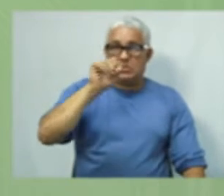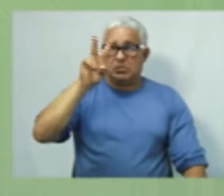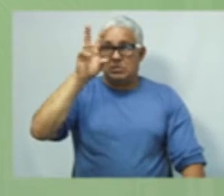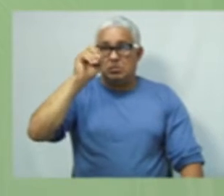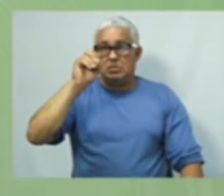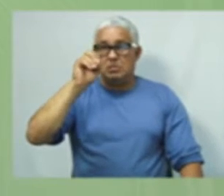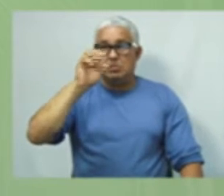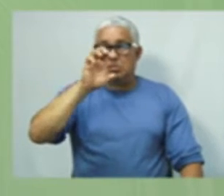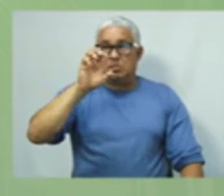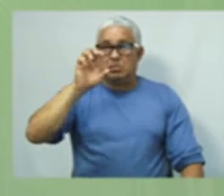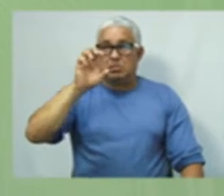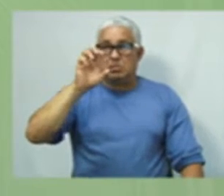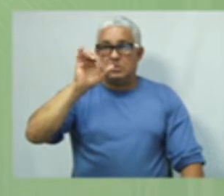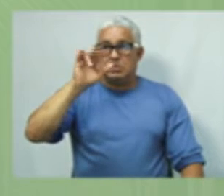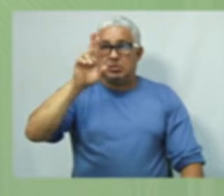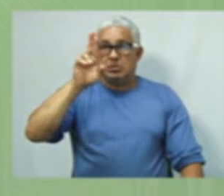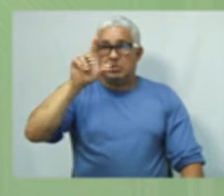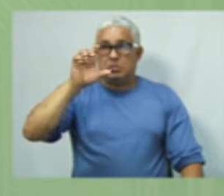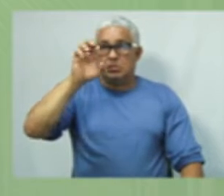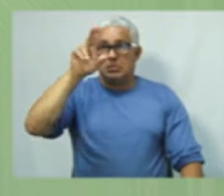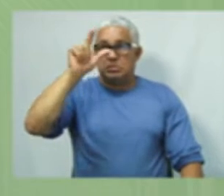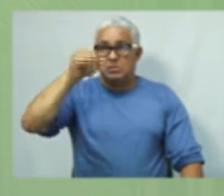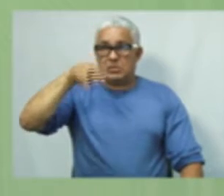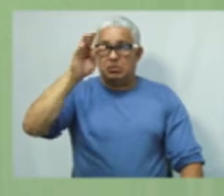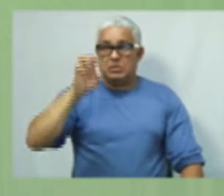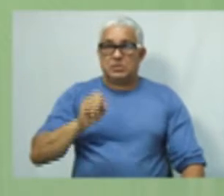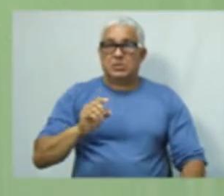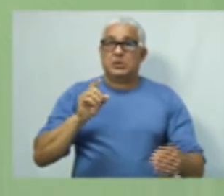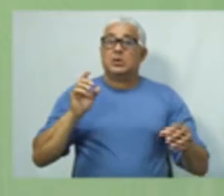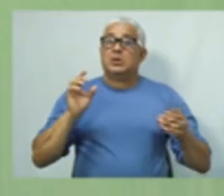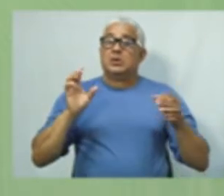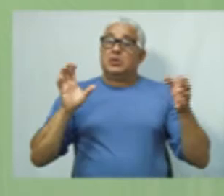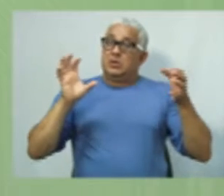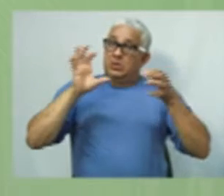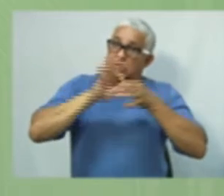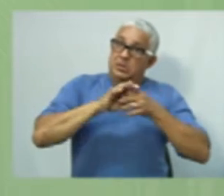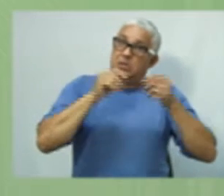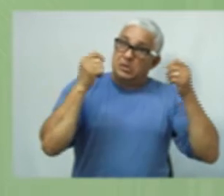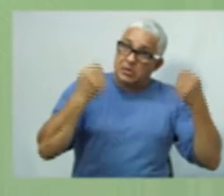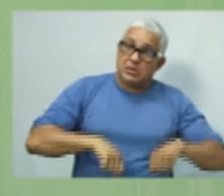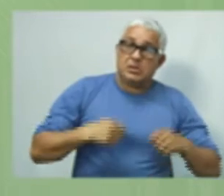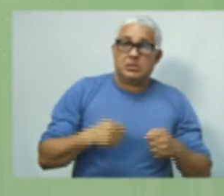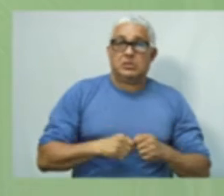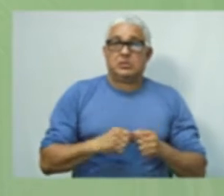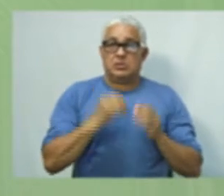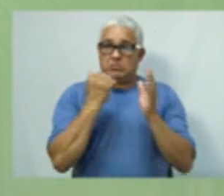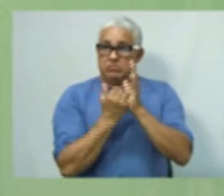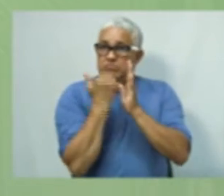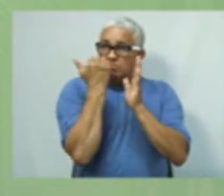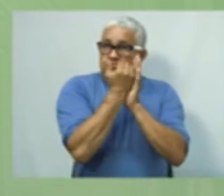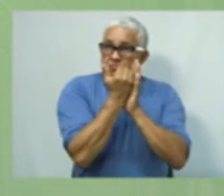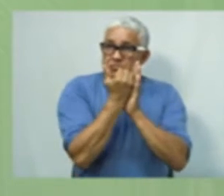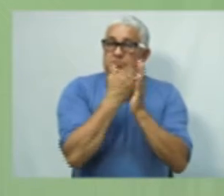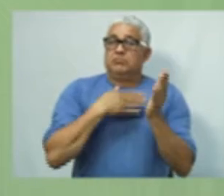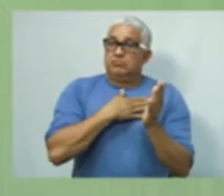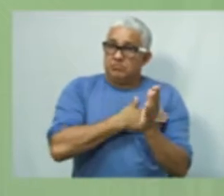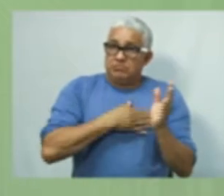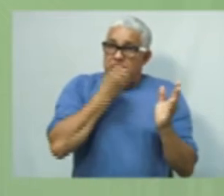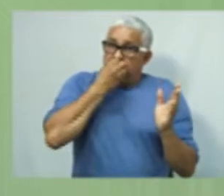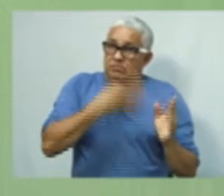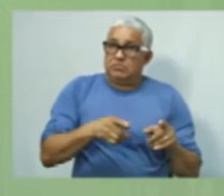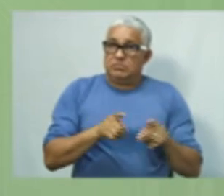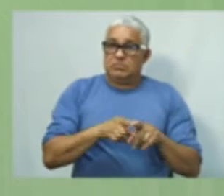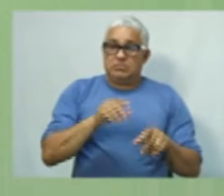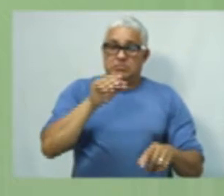essas dúvidas. Nesse contexto, o capital de giro precisa manter-se em um nível satisfatório, ou seja, nos